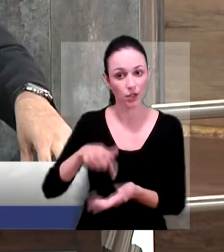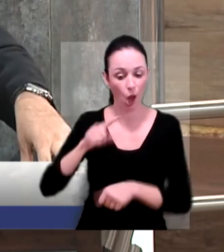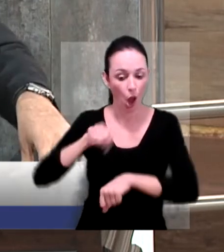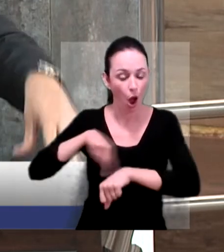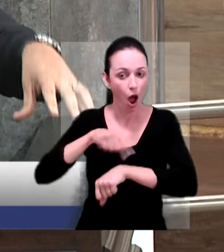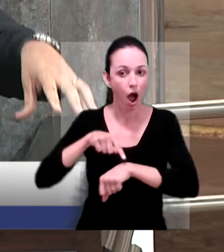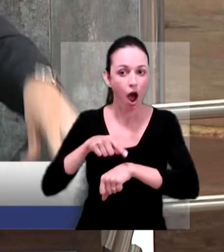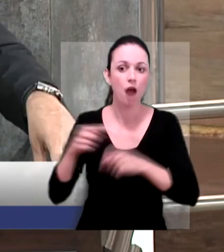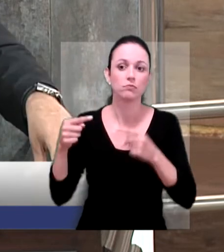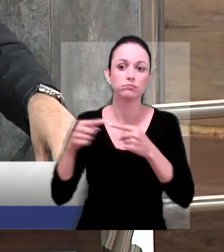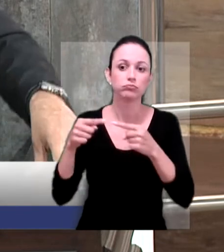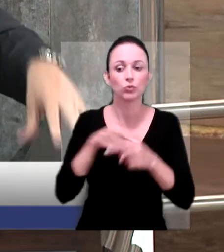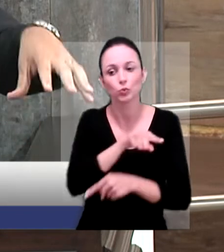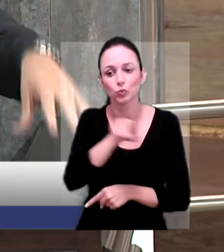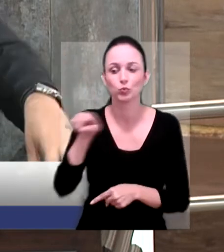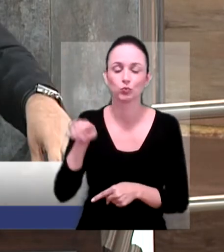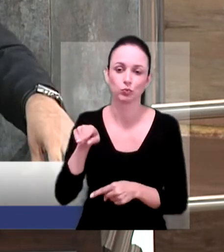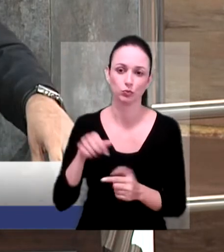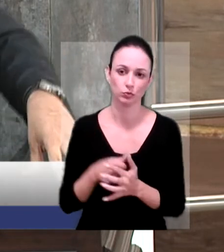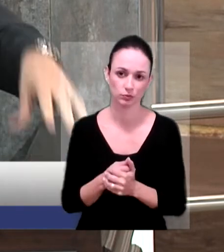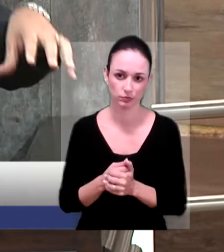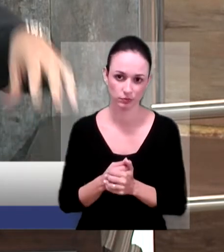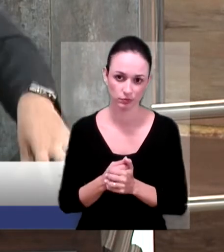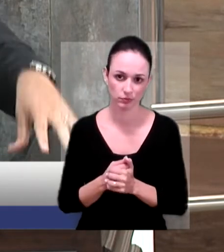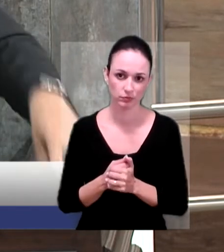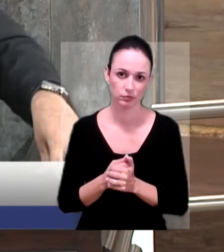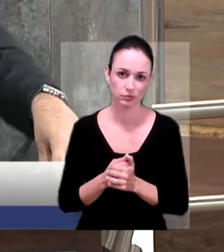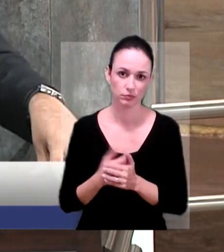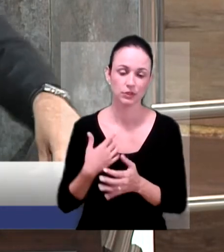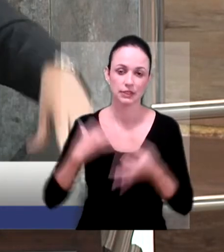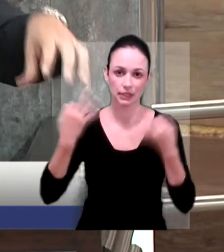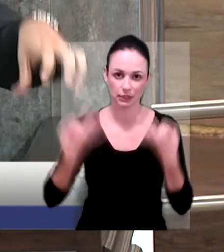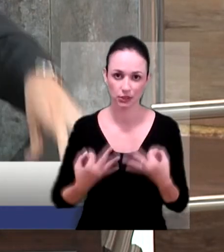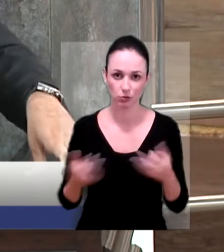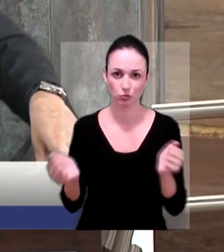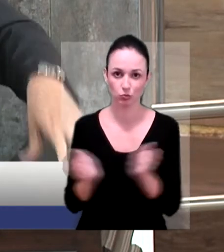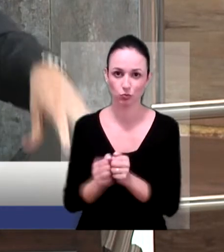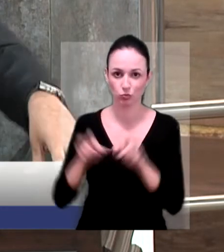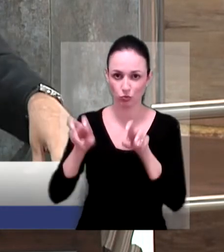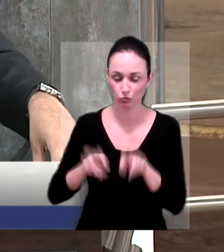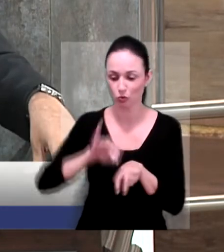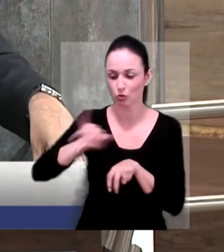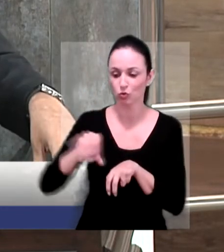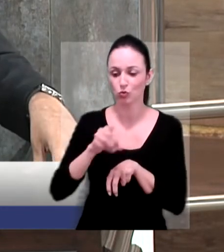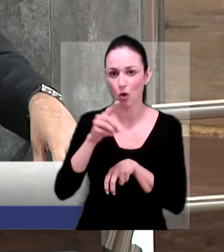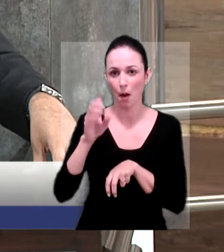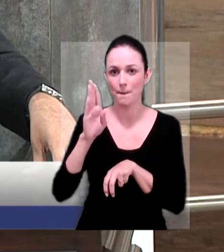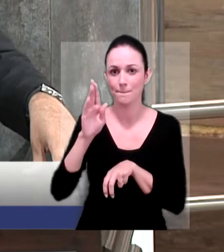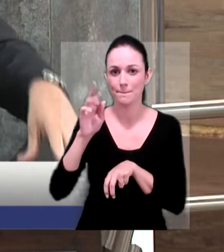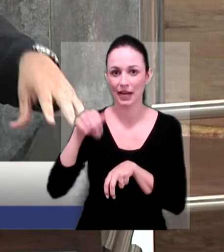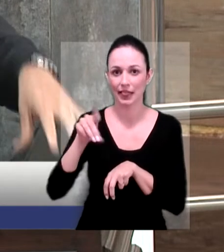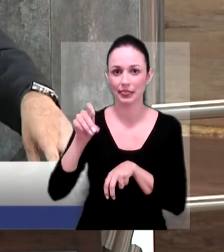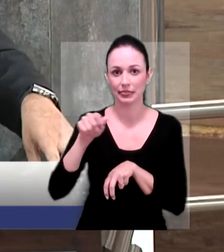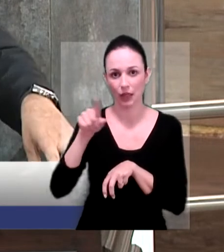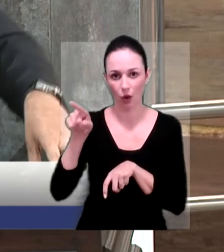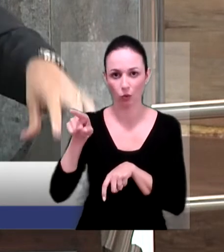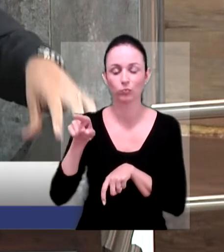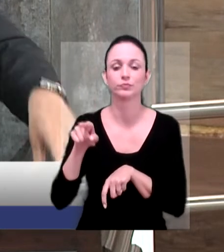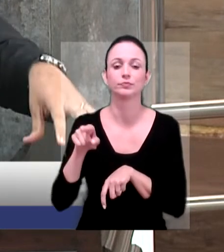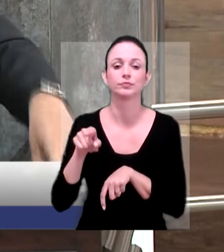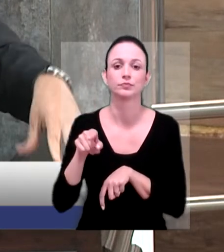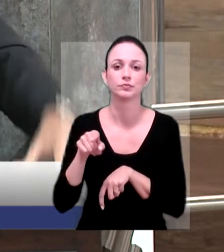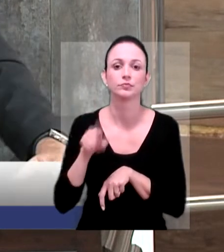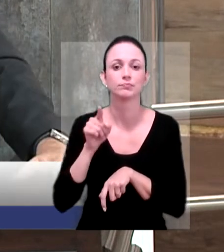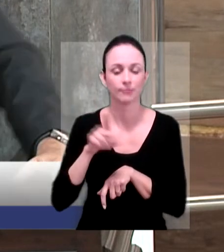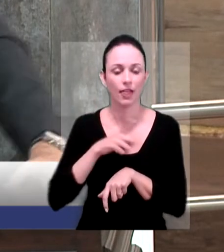todos, e é por isso que eu tenho certeza que ao meu lado o presidente João Brandão, uma pessoa que também é consciente que